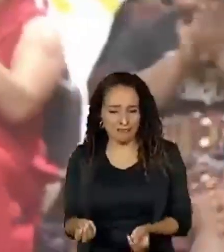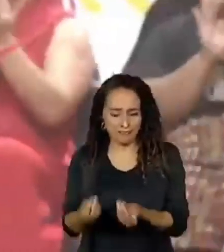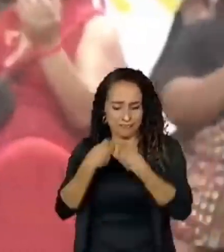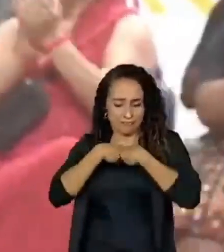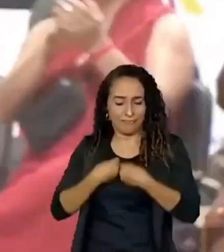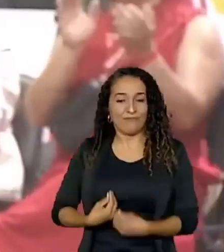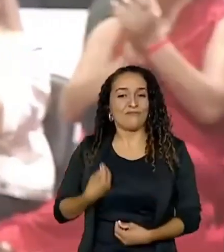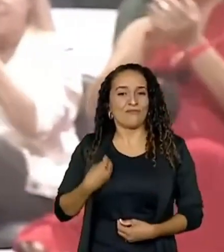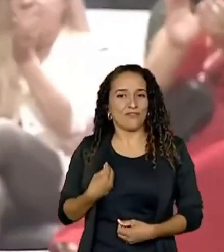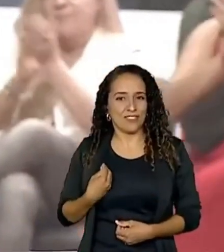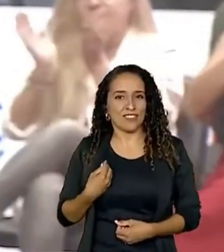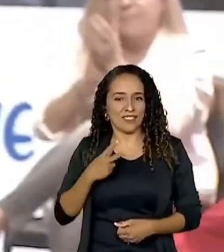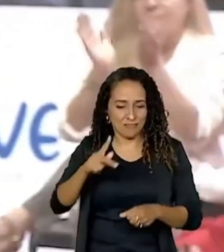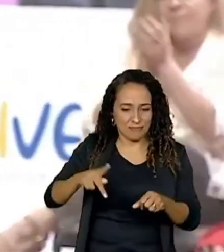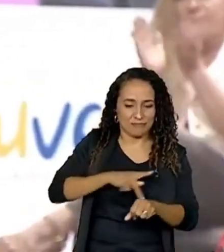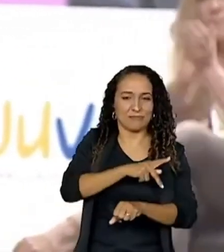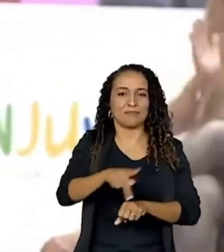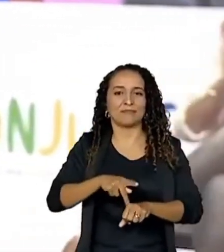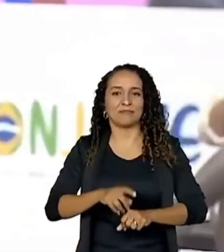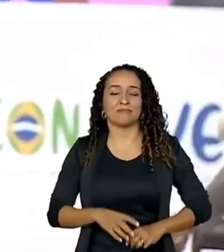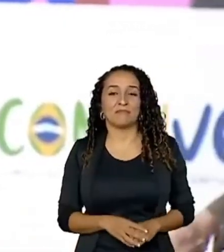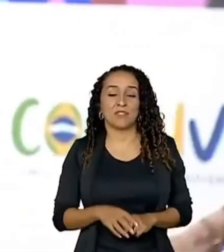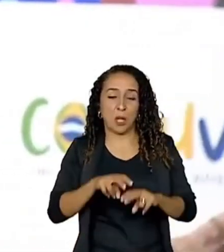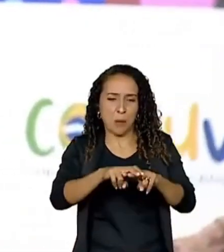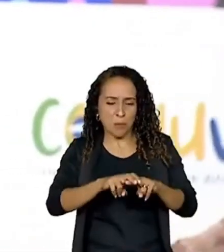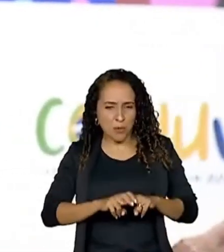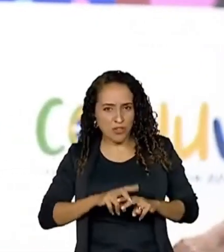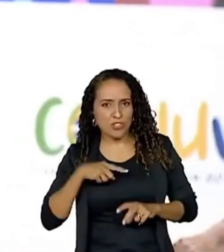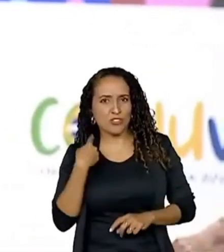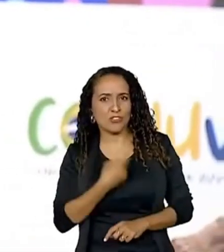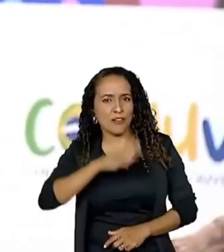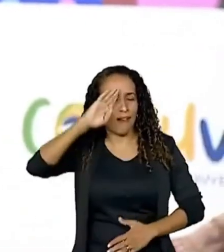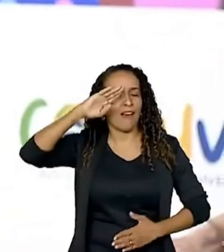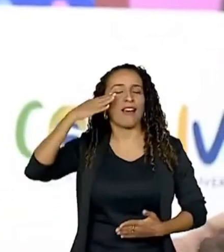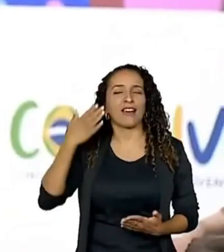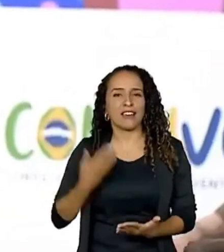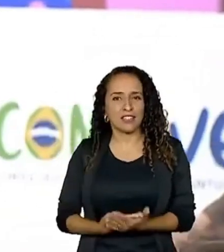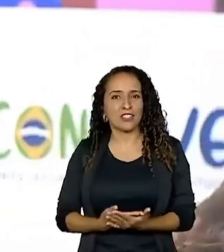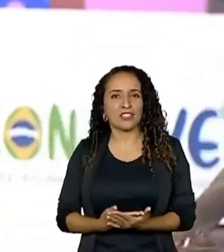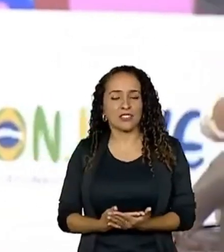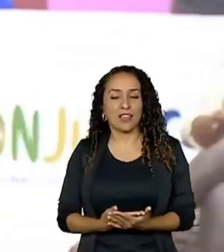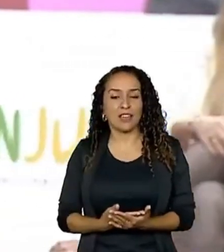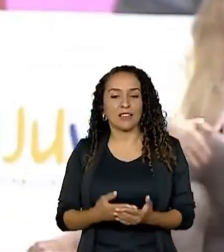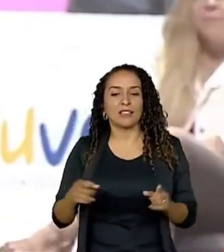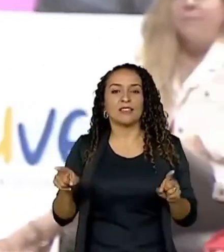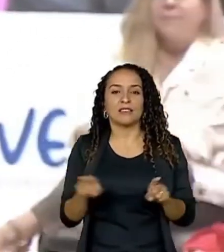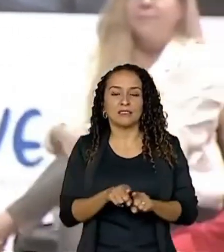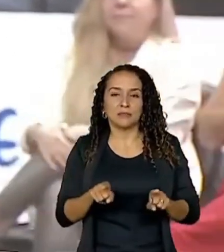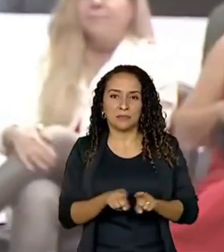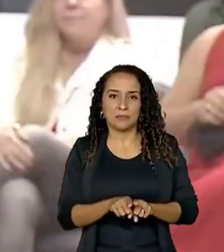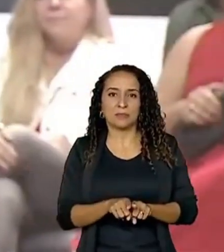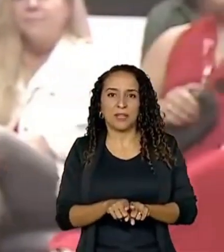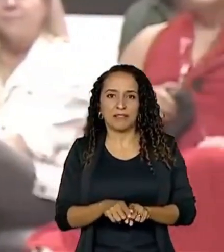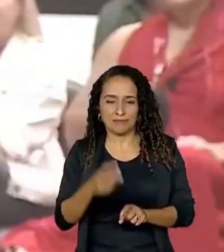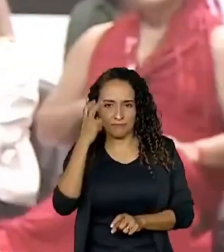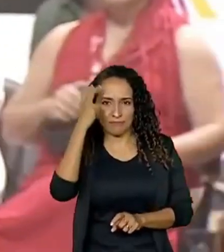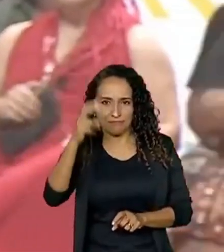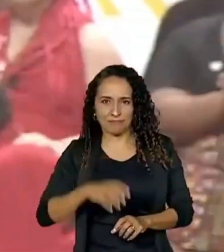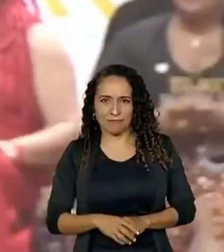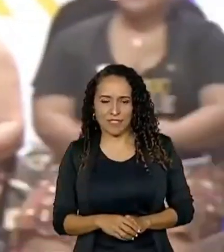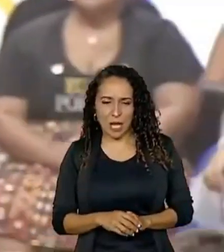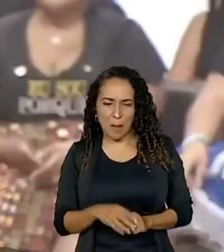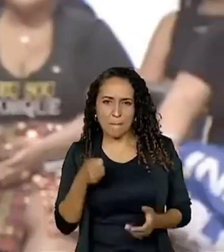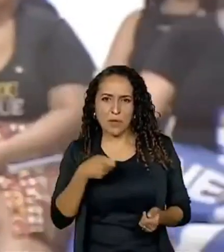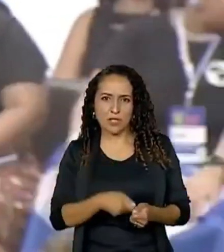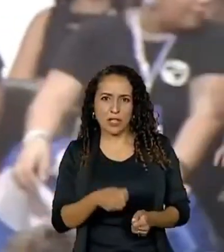um país. E é por isso que nós vamos acreditar e aportar nessa inteligência. Para quem sabe ou